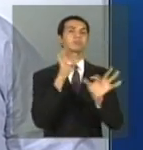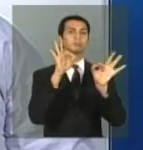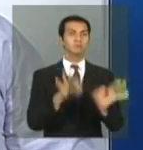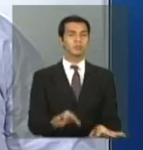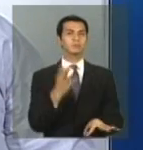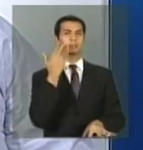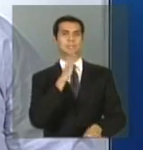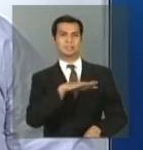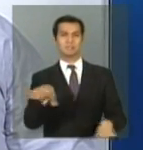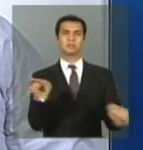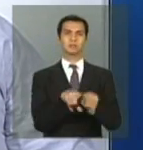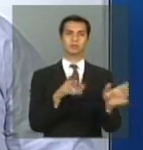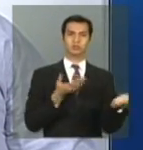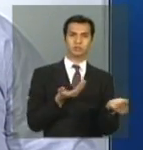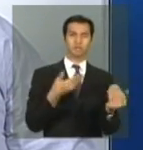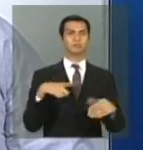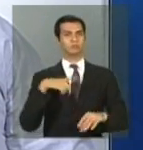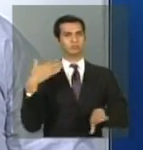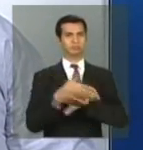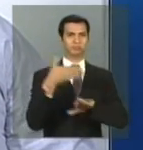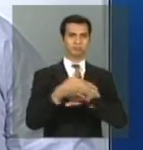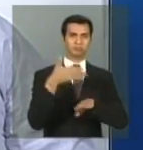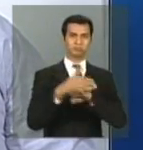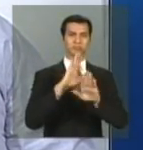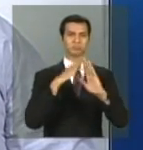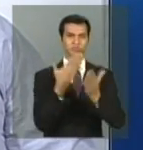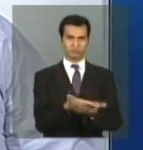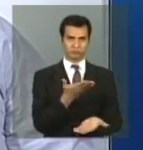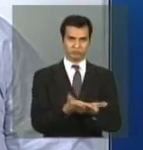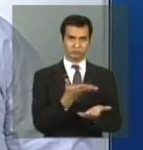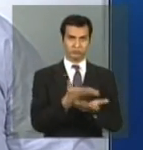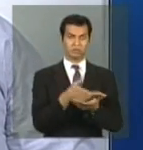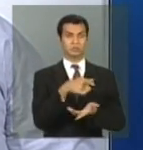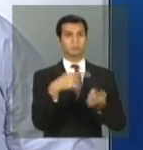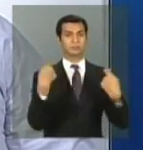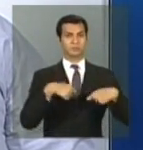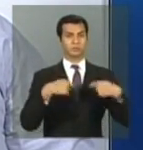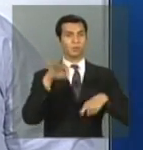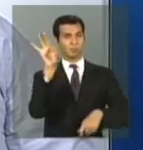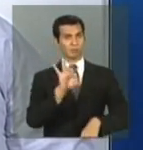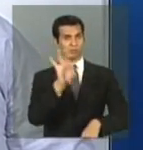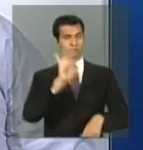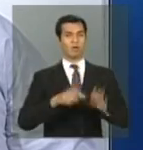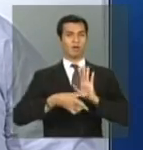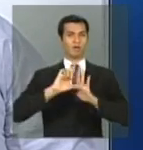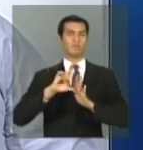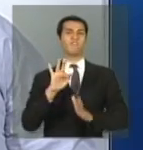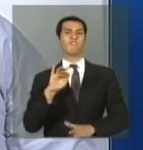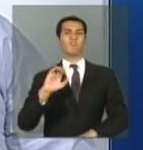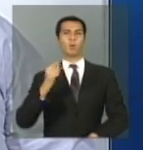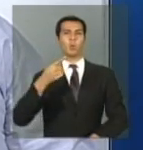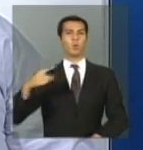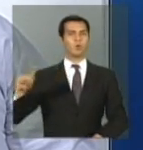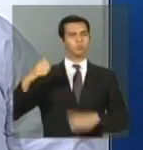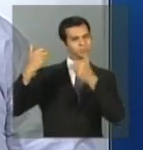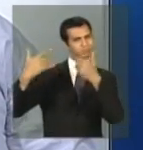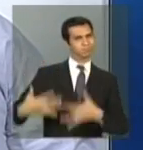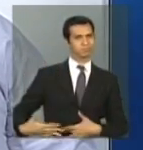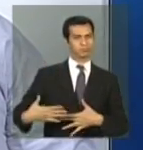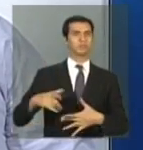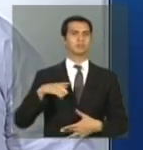Bolsa Família estão frequentando esse patamar mínimo de frequência a que o secretário Falcão se referia no primeiro bloco, né,